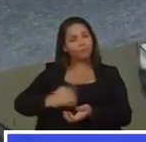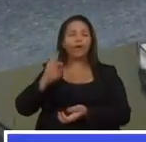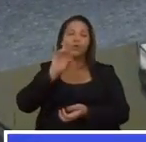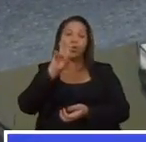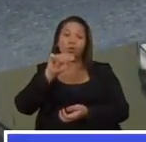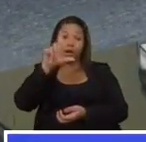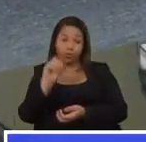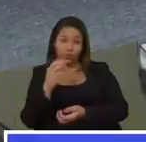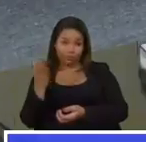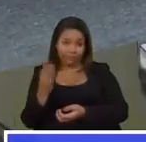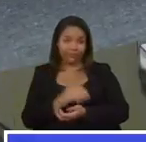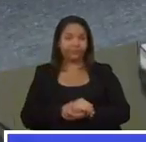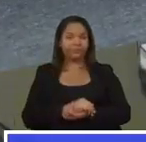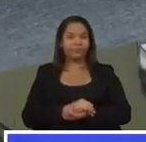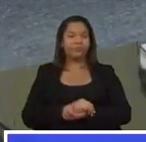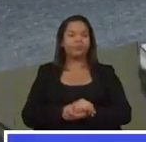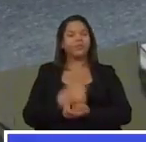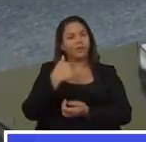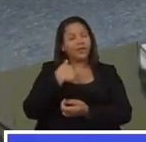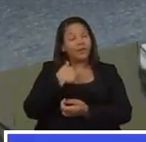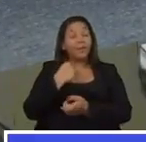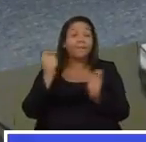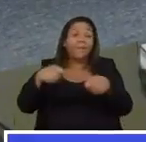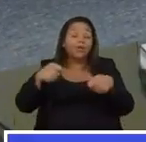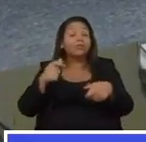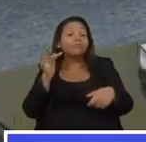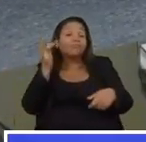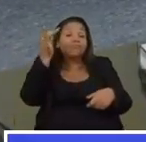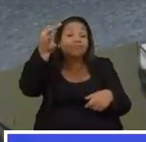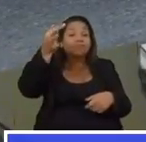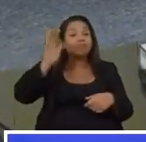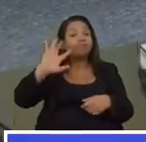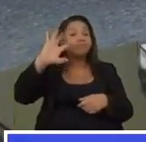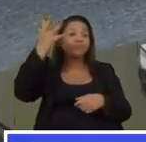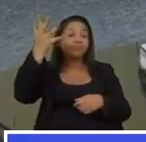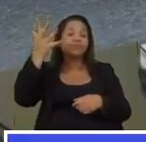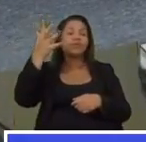algum dia eu posso sim acompanhar o presidente Lula. É possível que algum dia